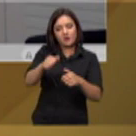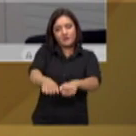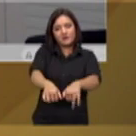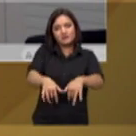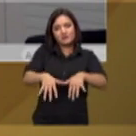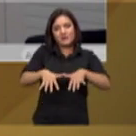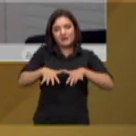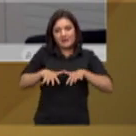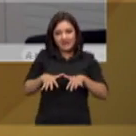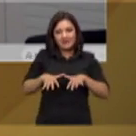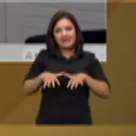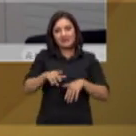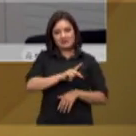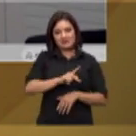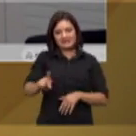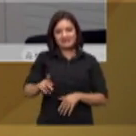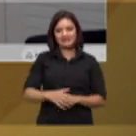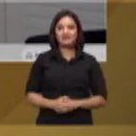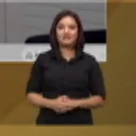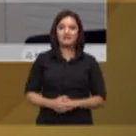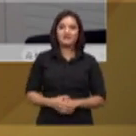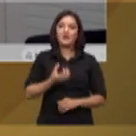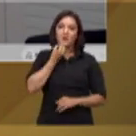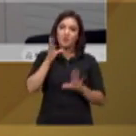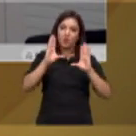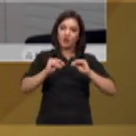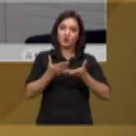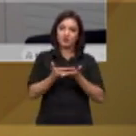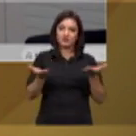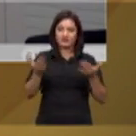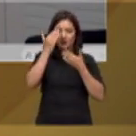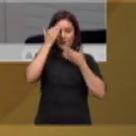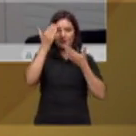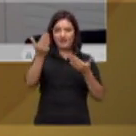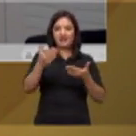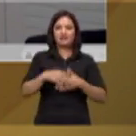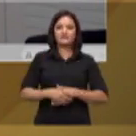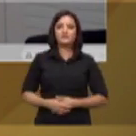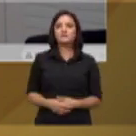as nossas sessões. Então, uma boa noite para todos. Muito obrigado pela